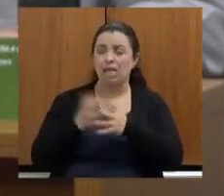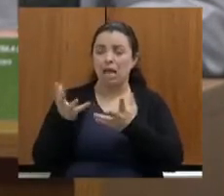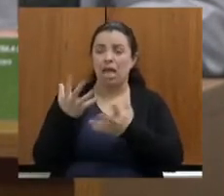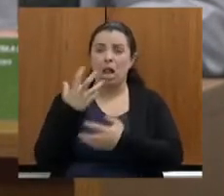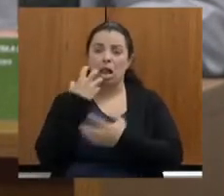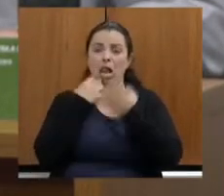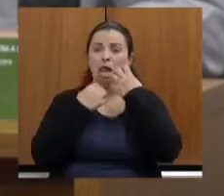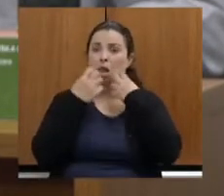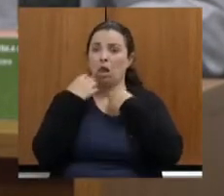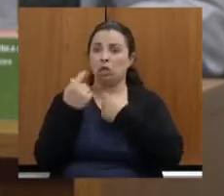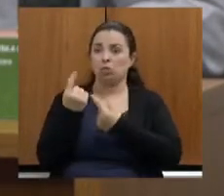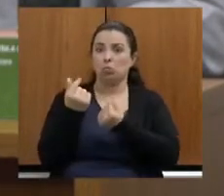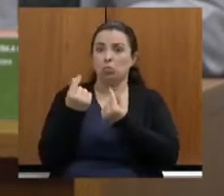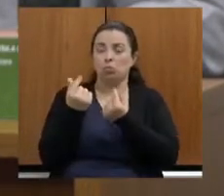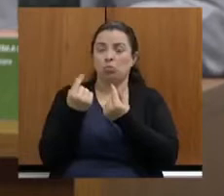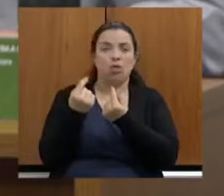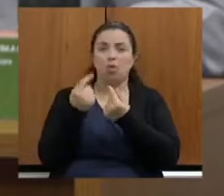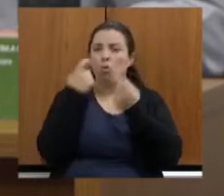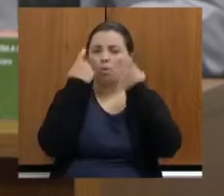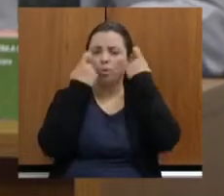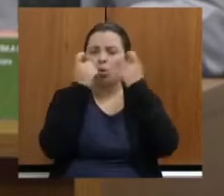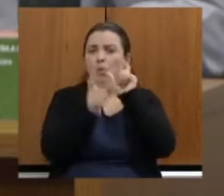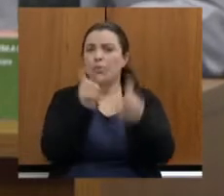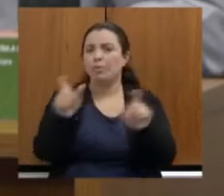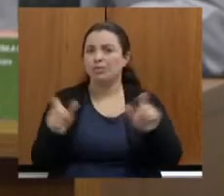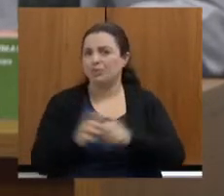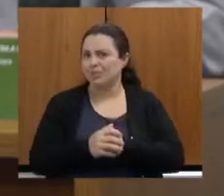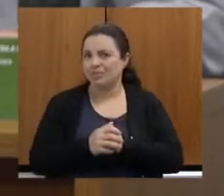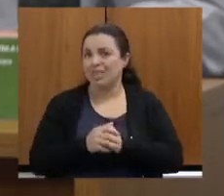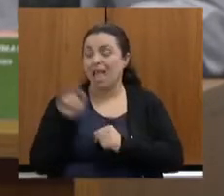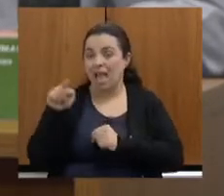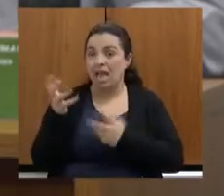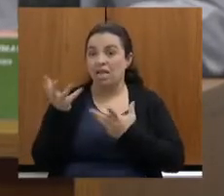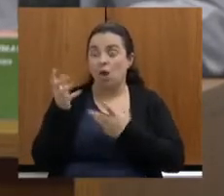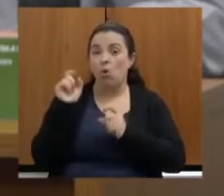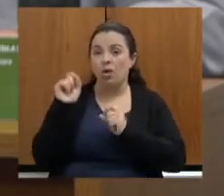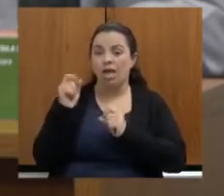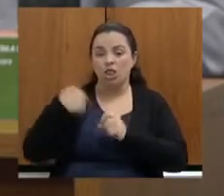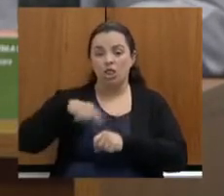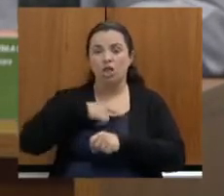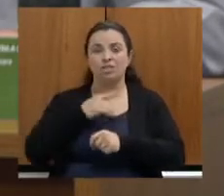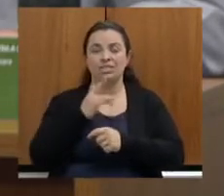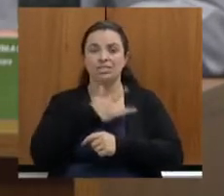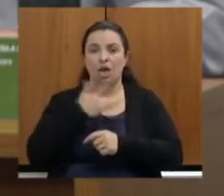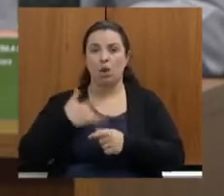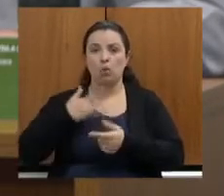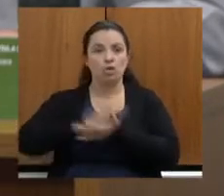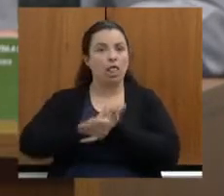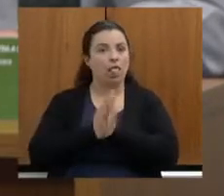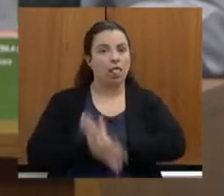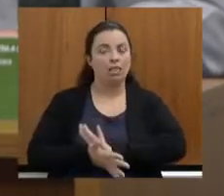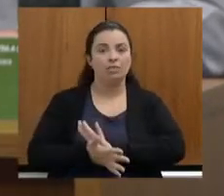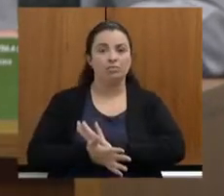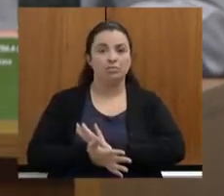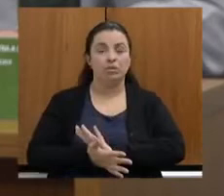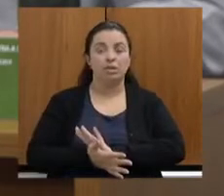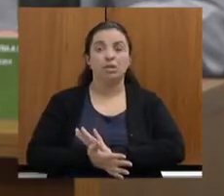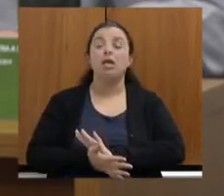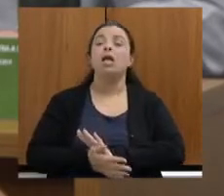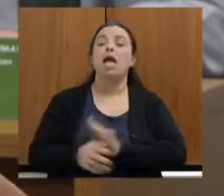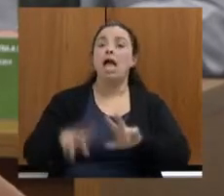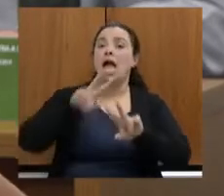preocupam com os outros eles querem acabar com a nossa saúde hashtag Tira o pé da minha Serra